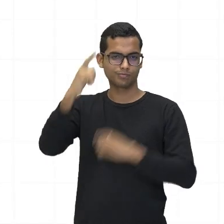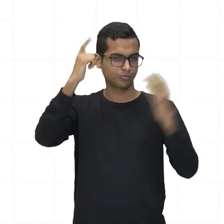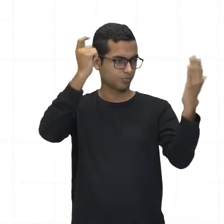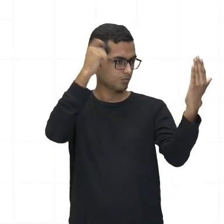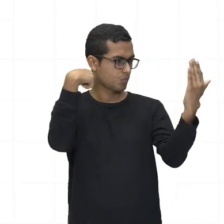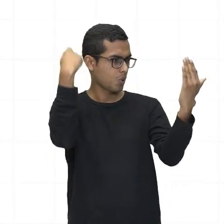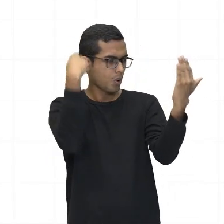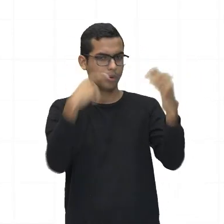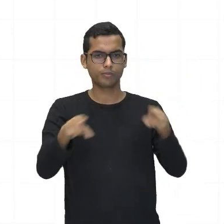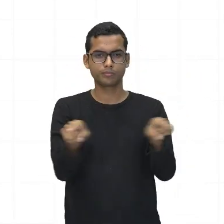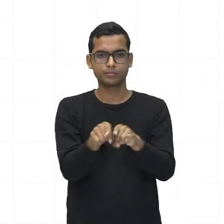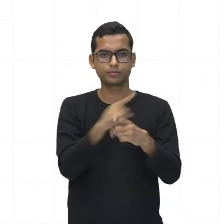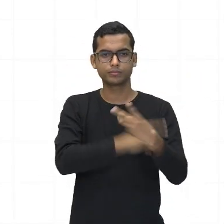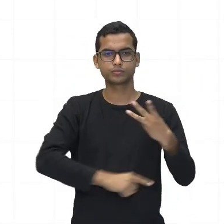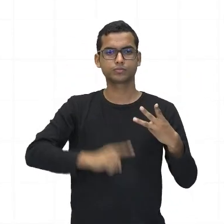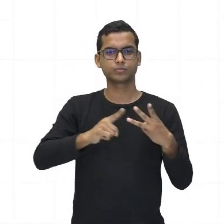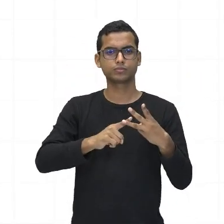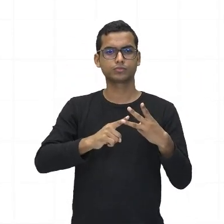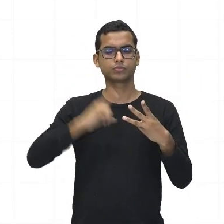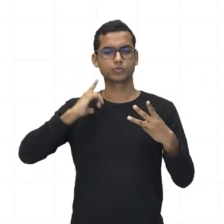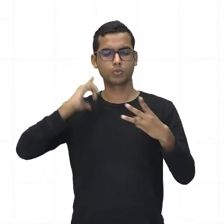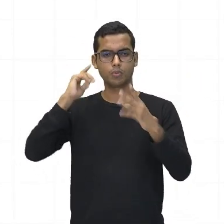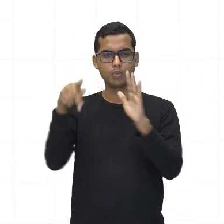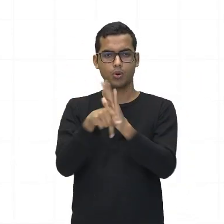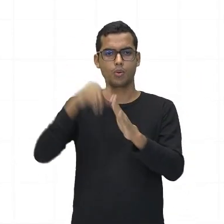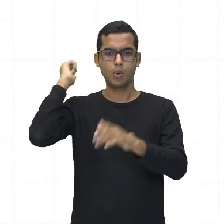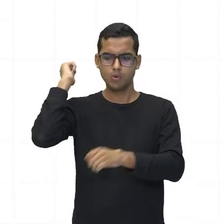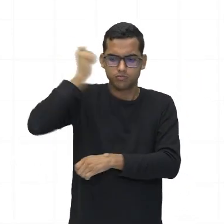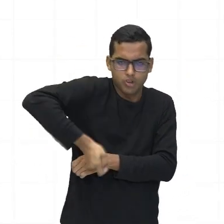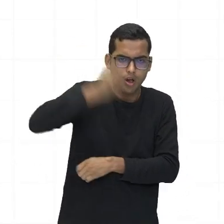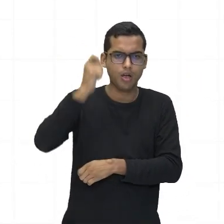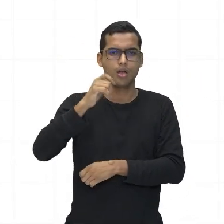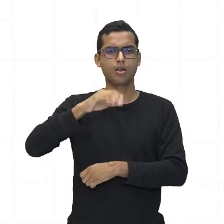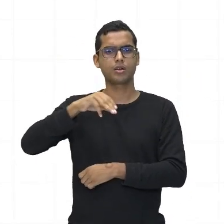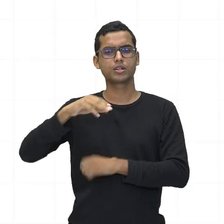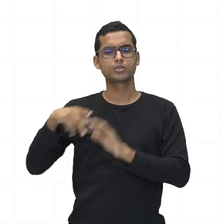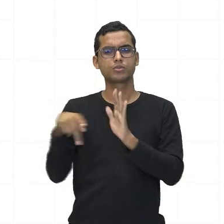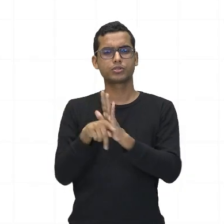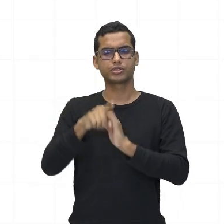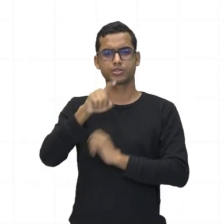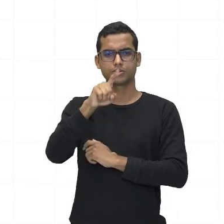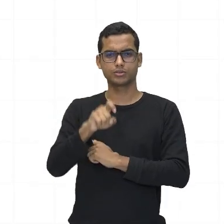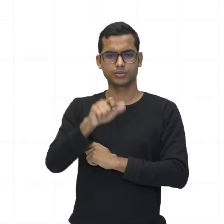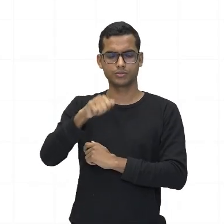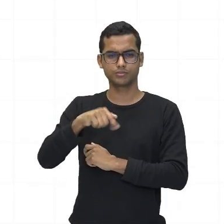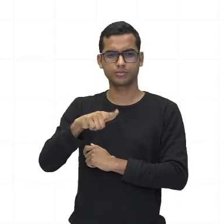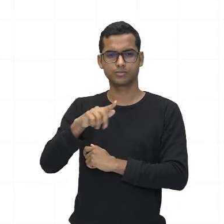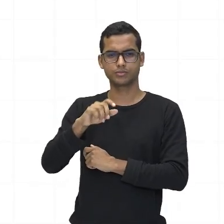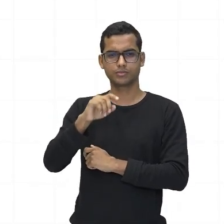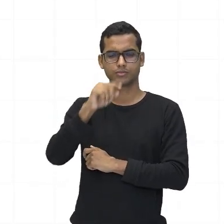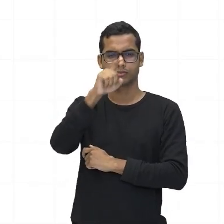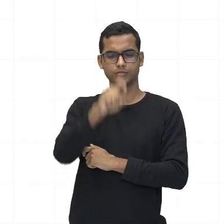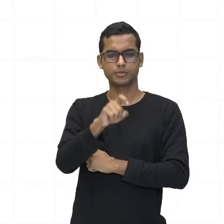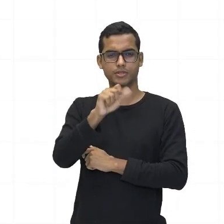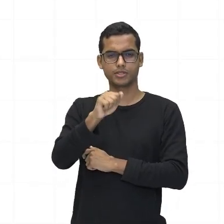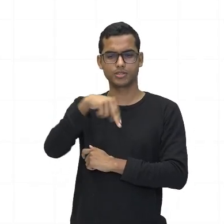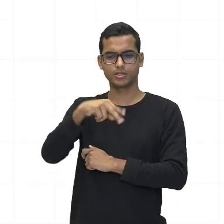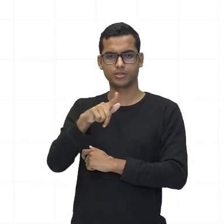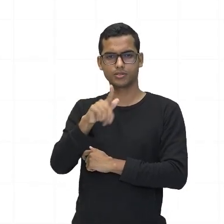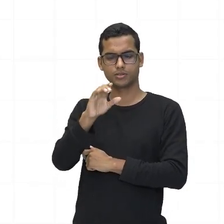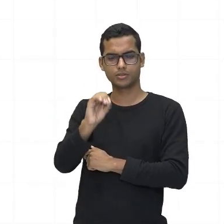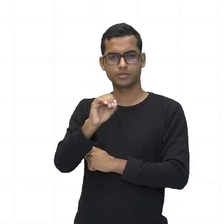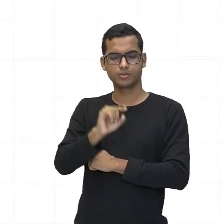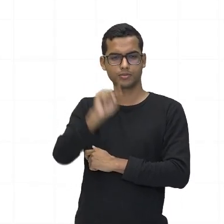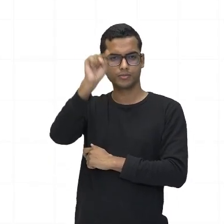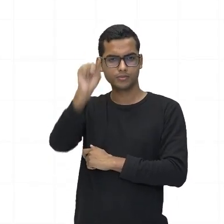O machado de Xangô, para abrir os caminhos, né, livrar tudo aquilo que é negativo e nos apresentar um